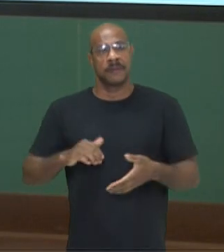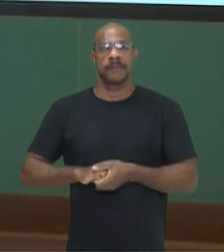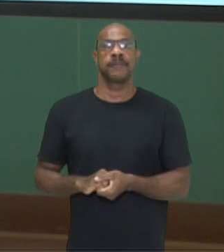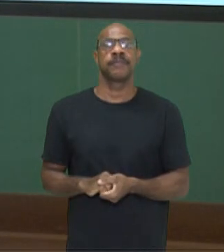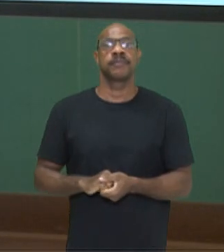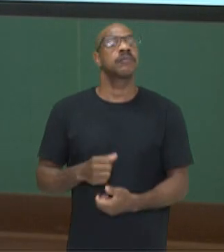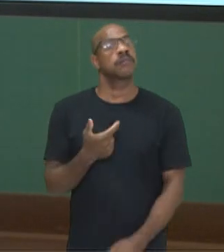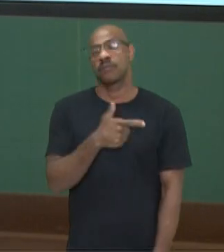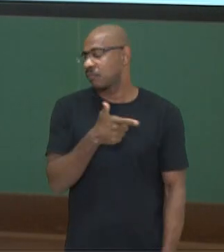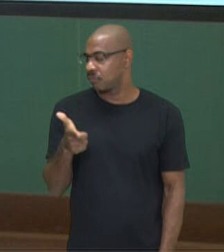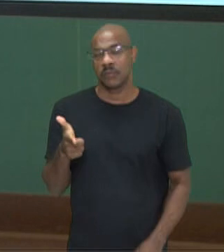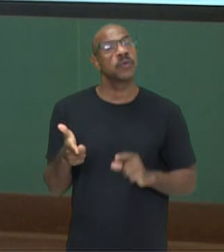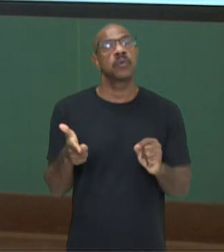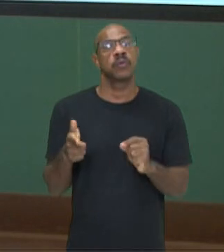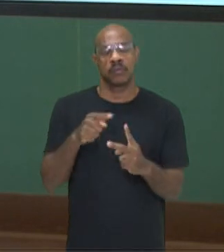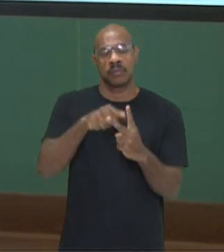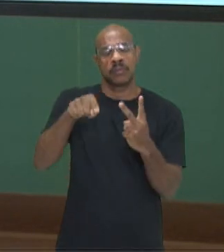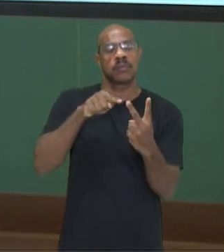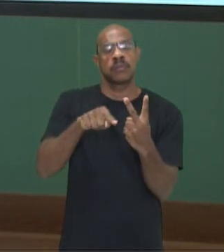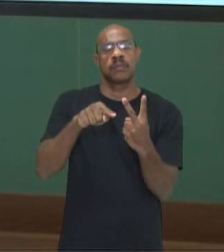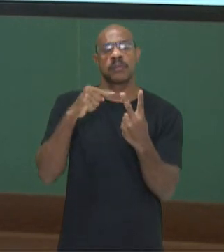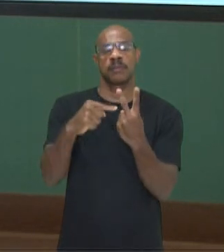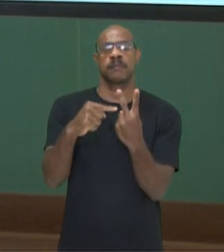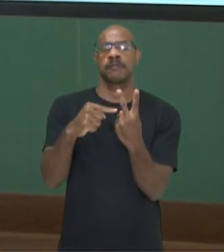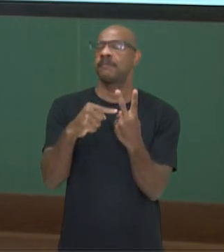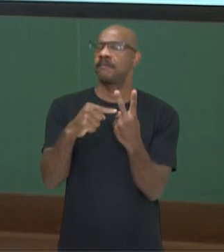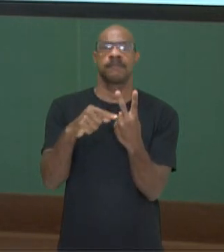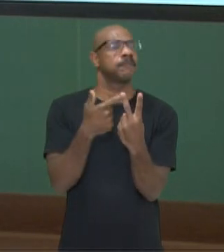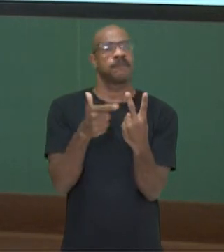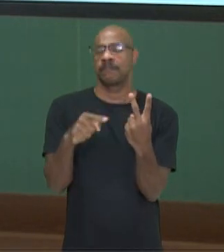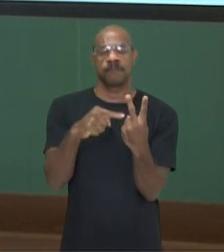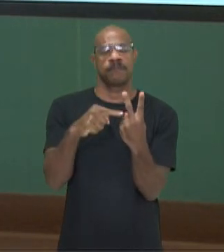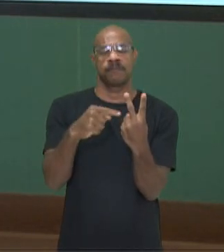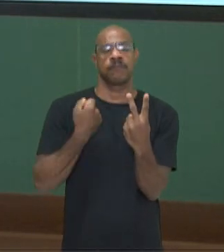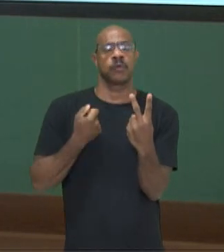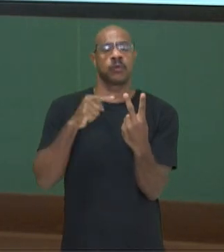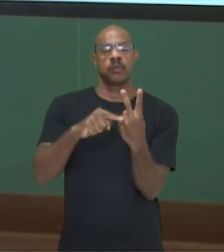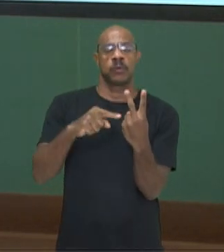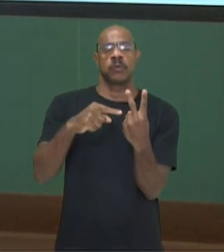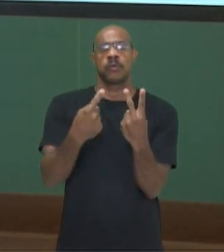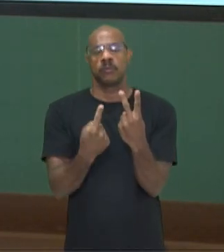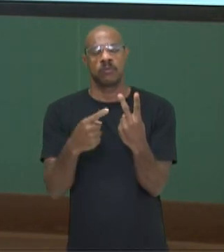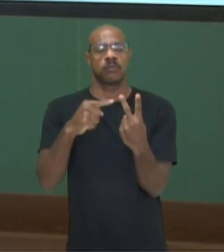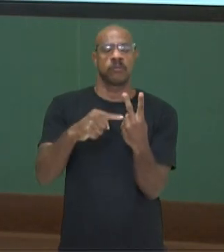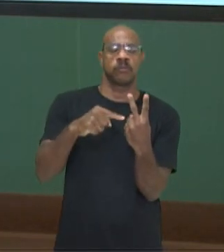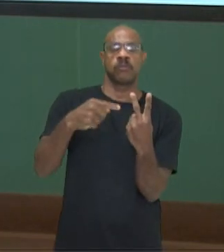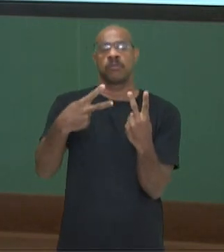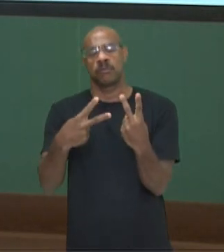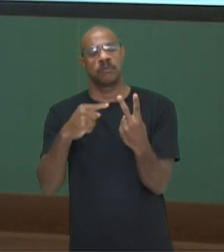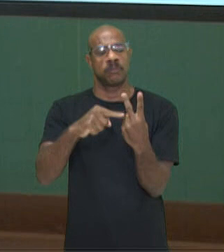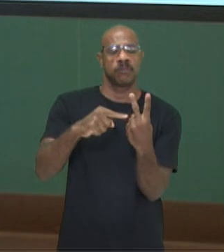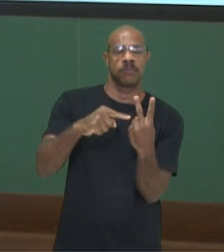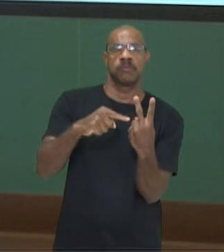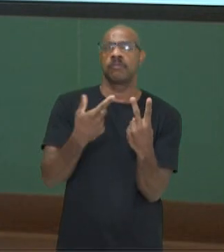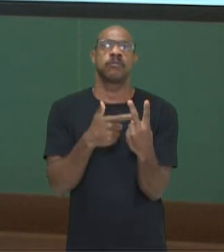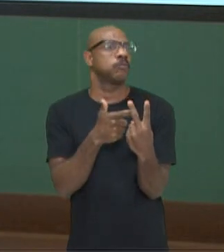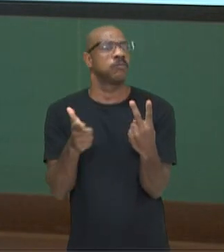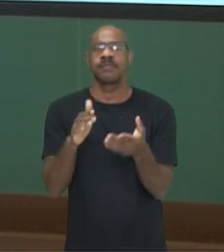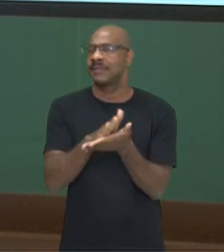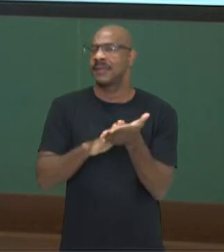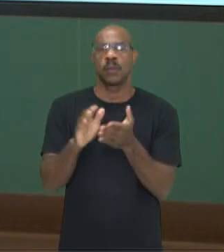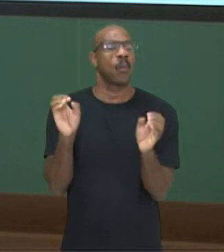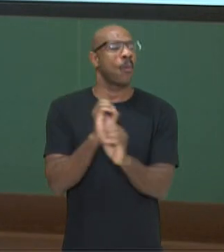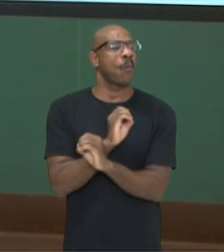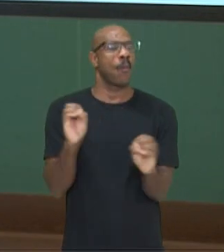que não existe raiz quadrada de números negativos. Ou seja, não existe nenhum número negativo